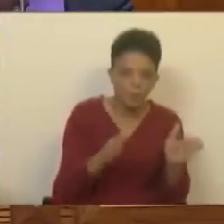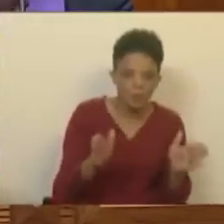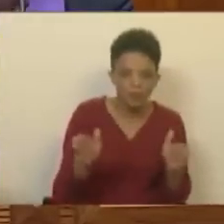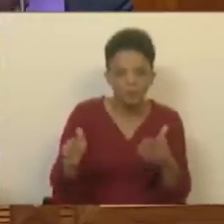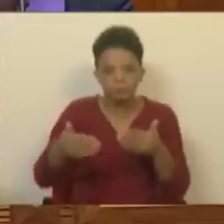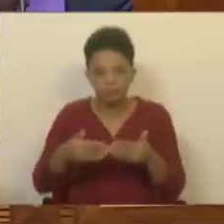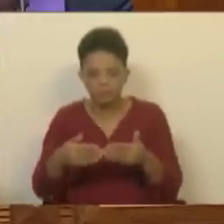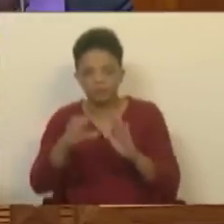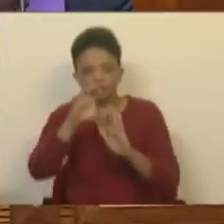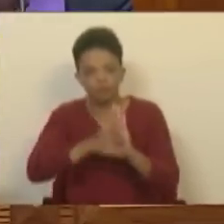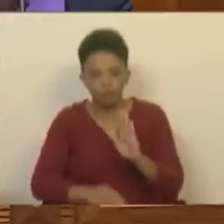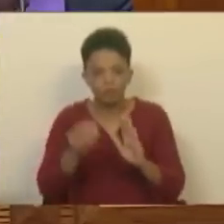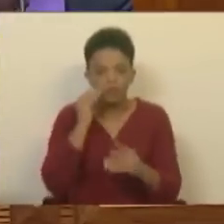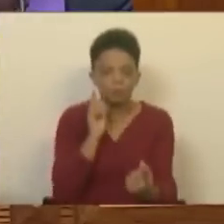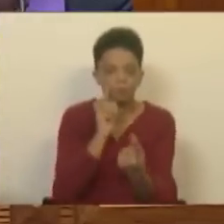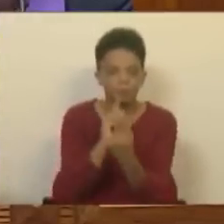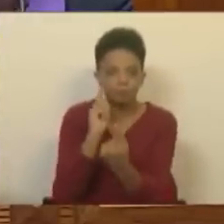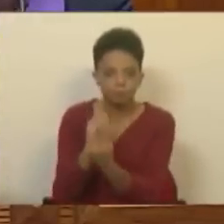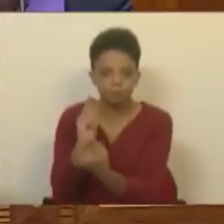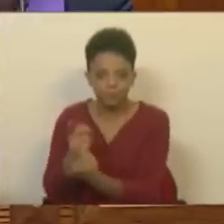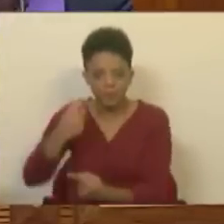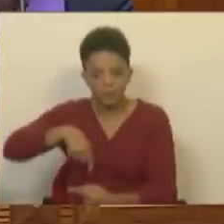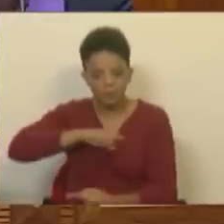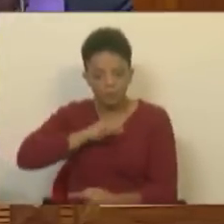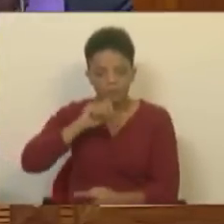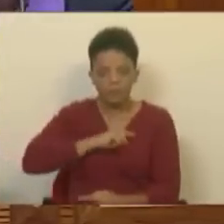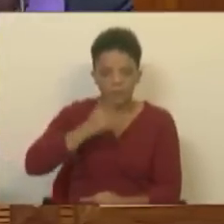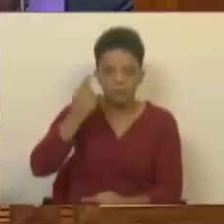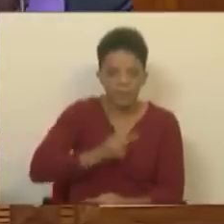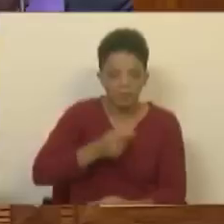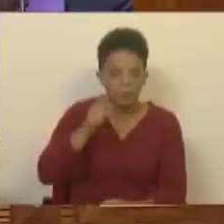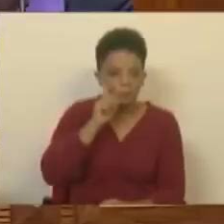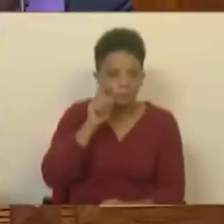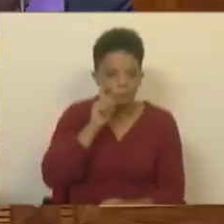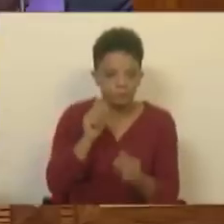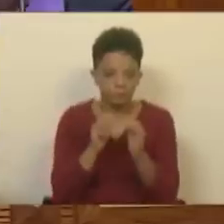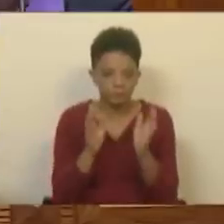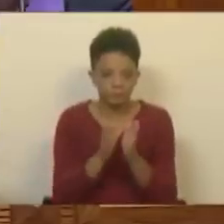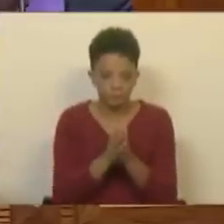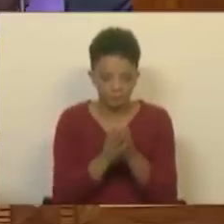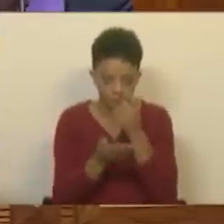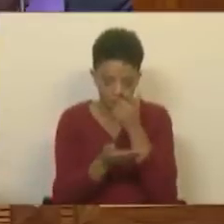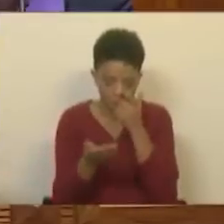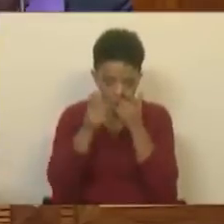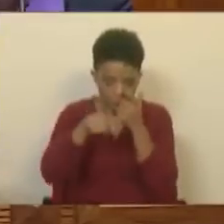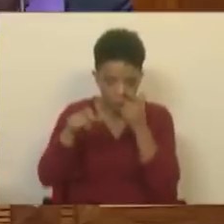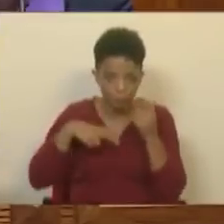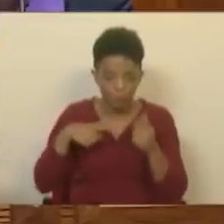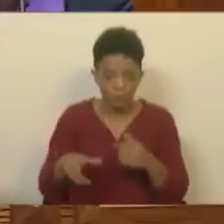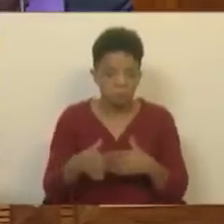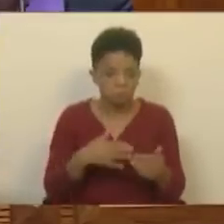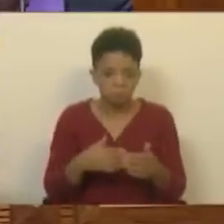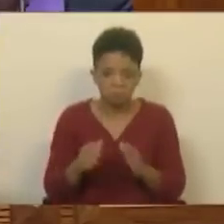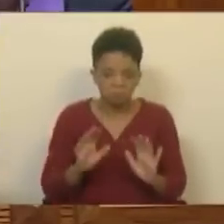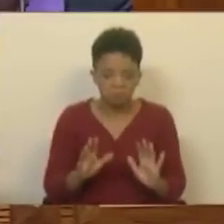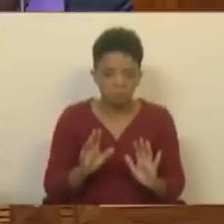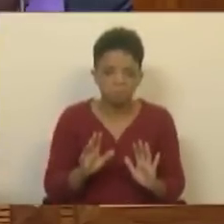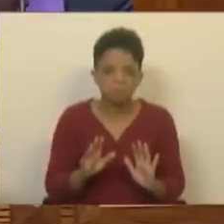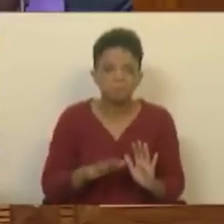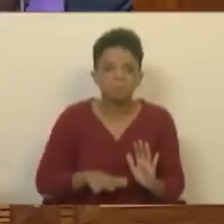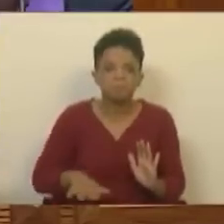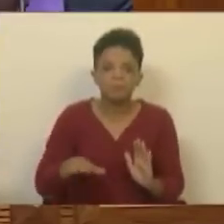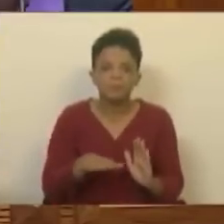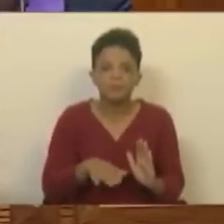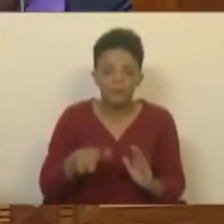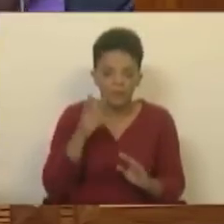em condições a que podiam ser entendidos é isso que nós temos que garantir efetivamente a todas e a todos os portugueses independentemente onde é que seja